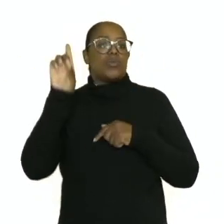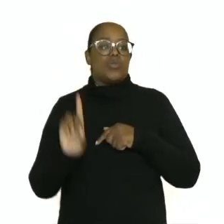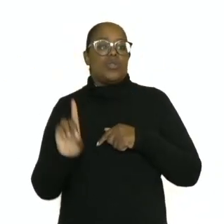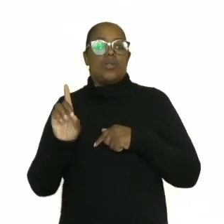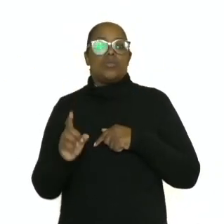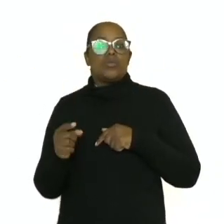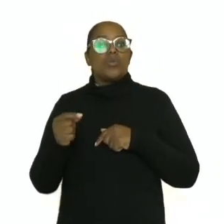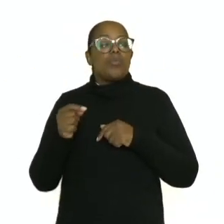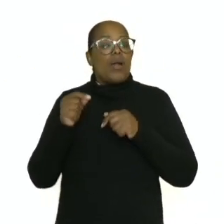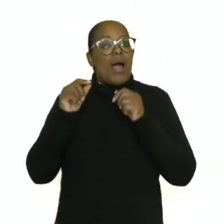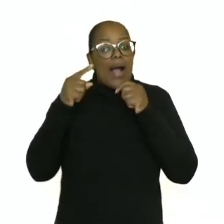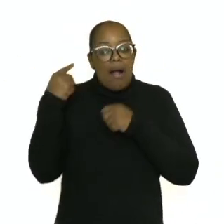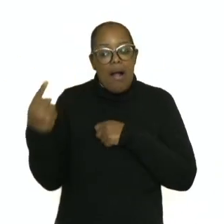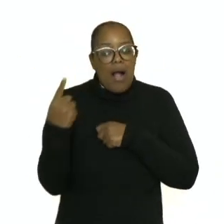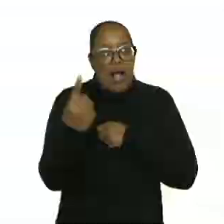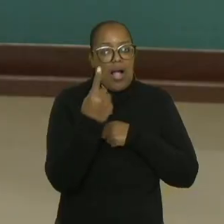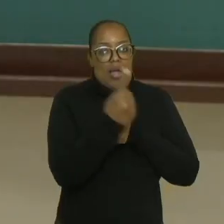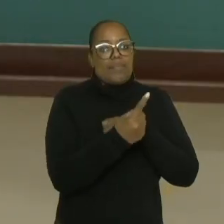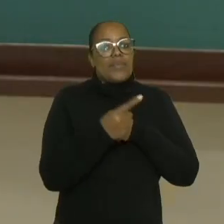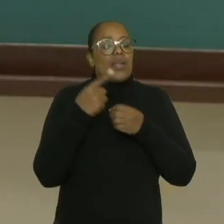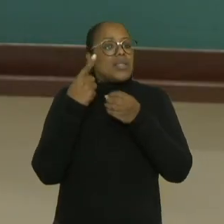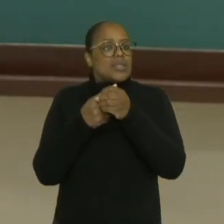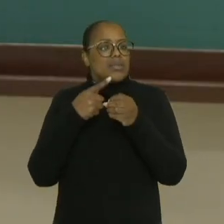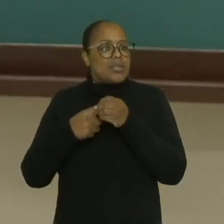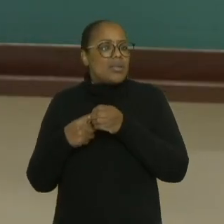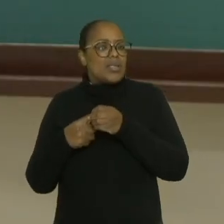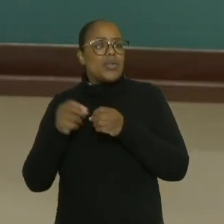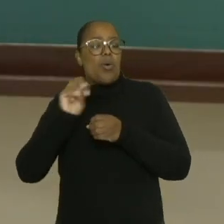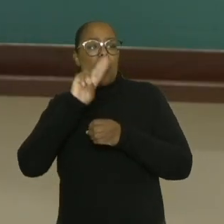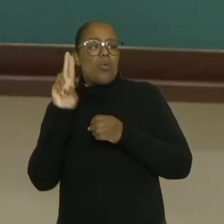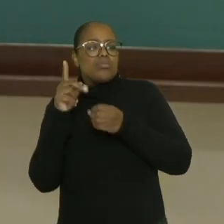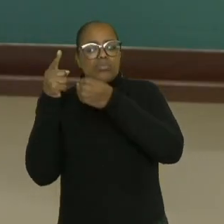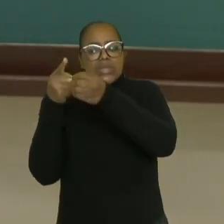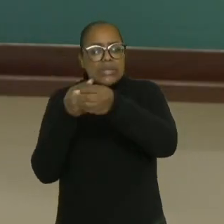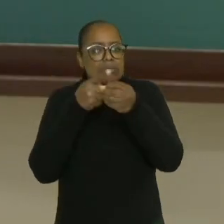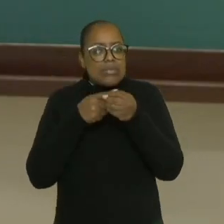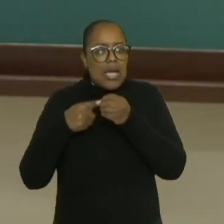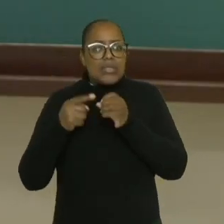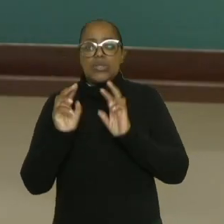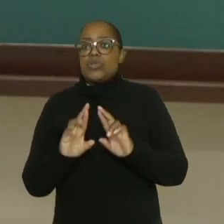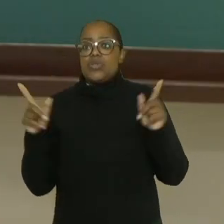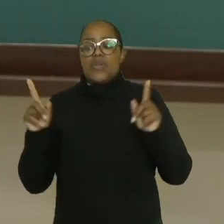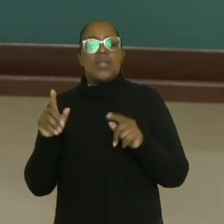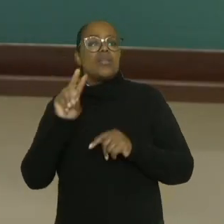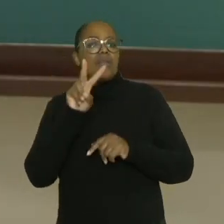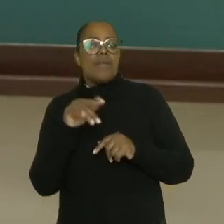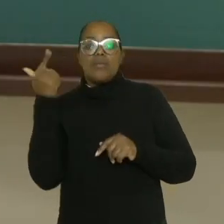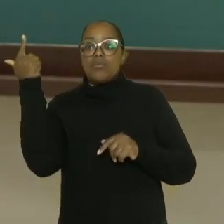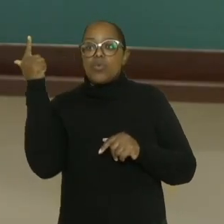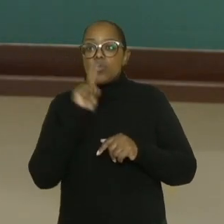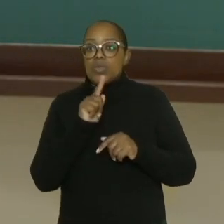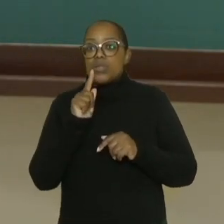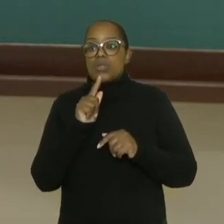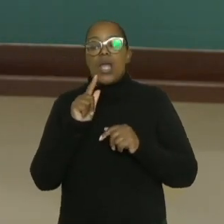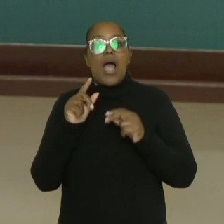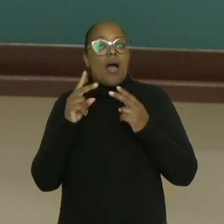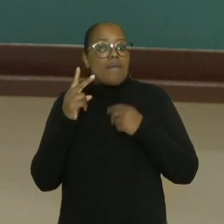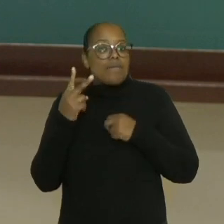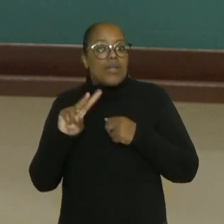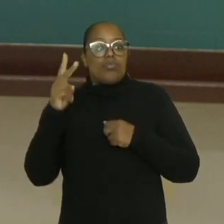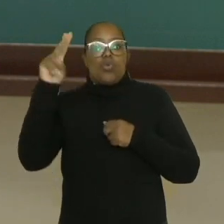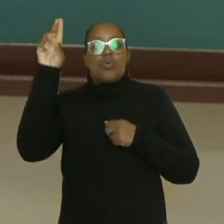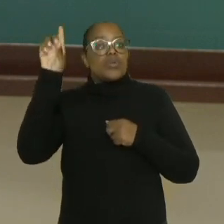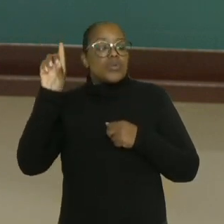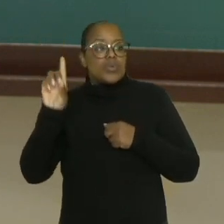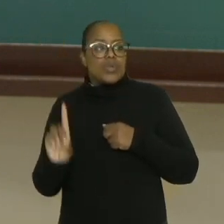de cada estado. Então, em estados diferentes, em momentos diferentes, vai acontecer a conquista desses direitos.